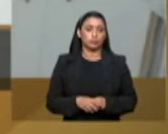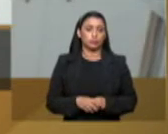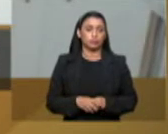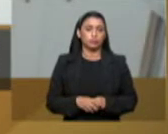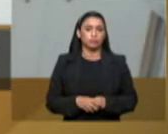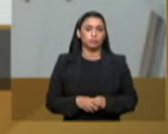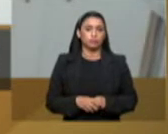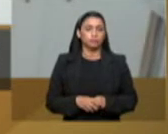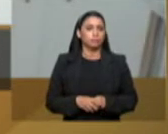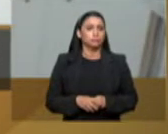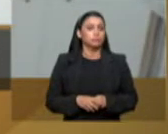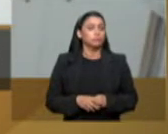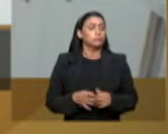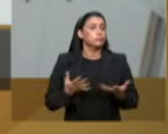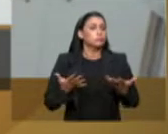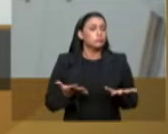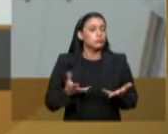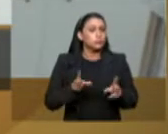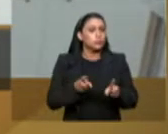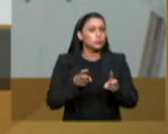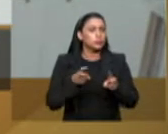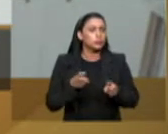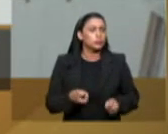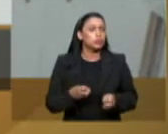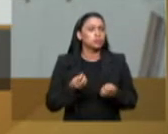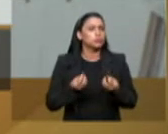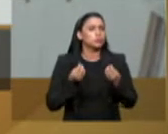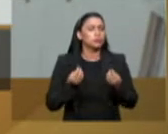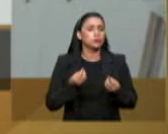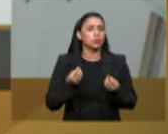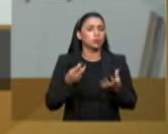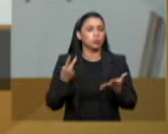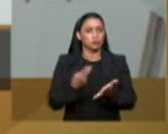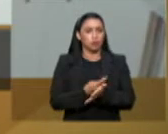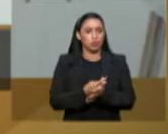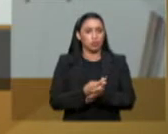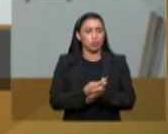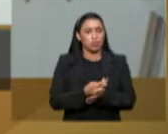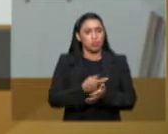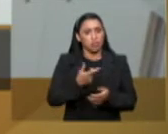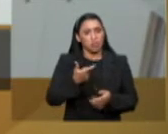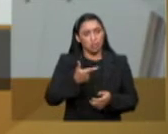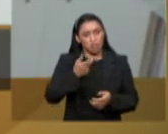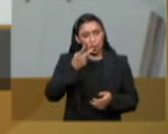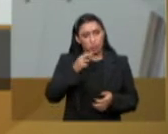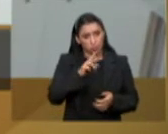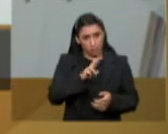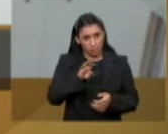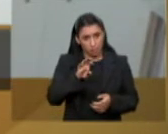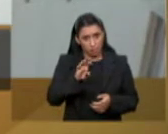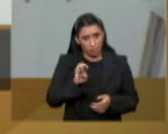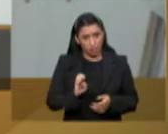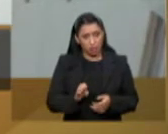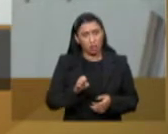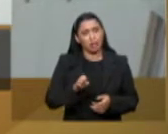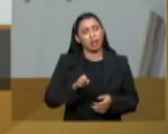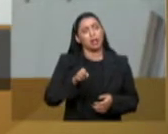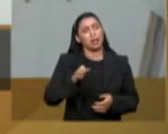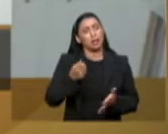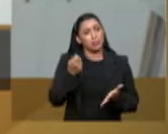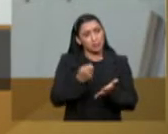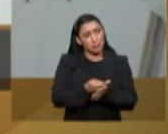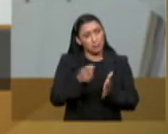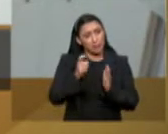a perplexidade que isso gera. O contribuinte, a todo tempo, no seu recurso extraordinário, defende